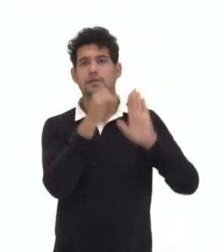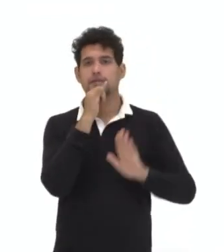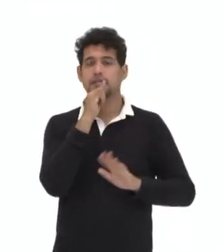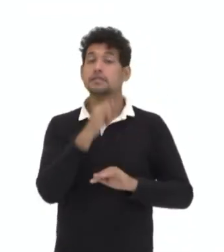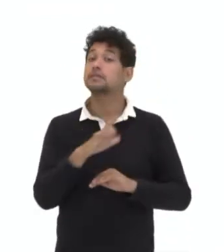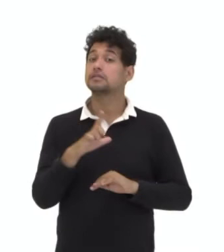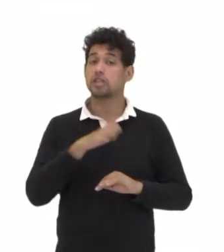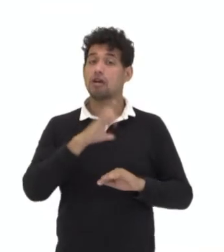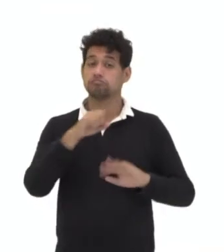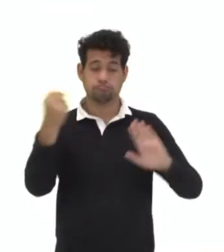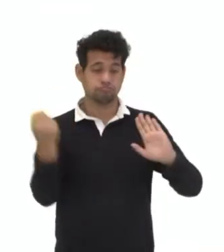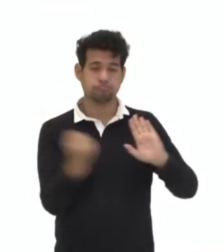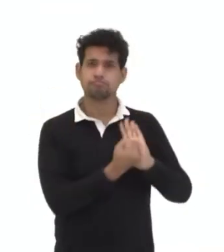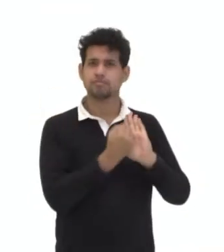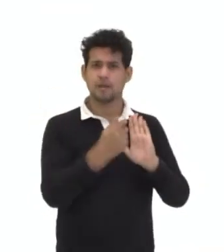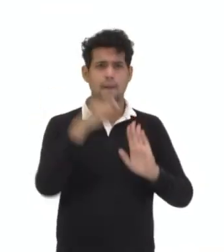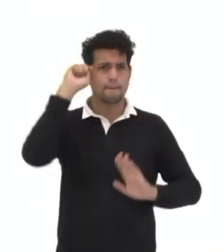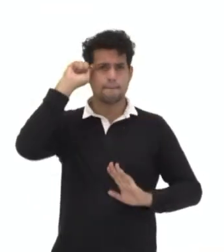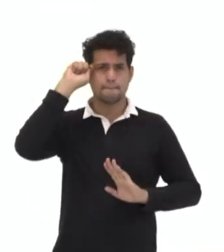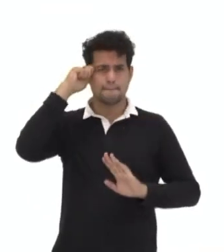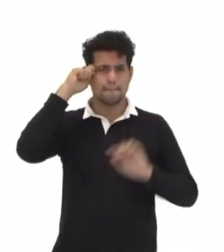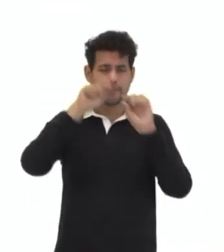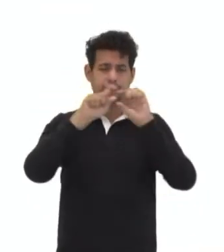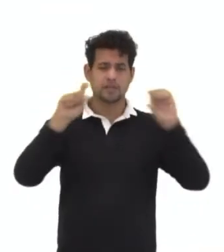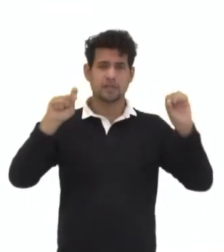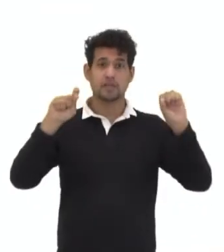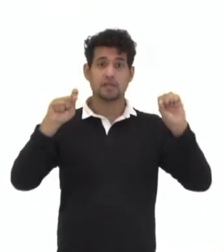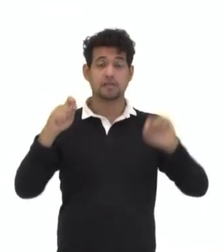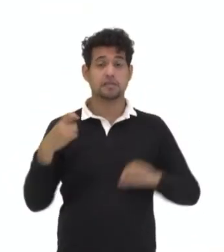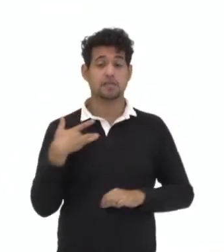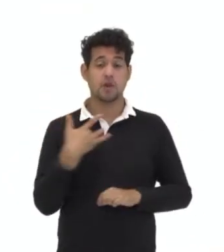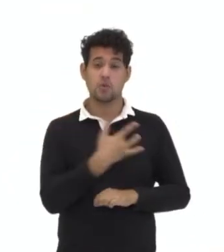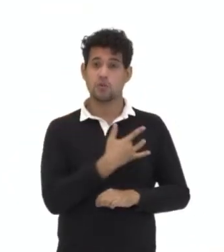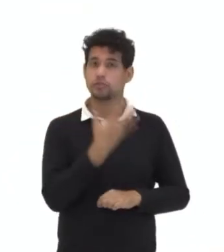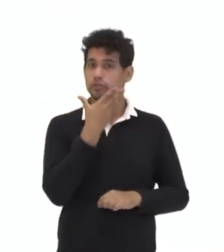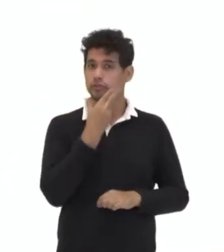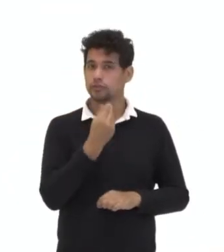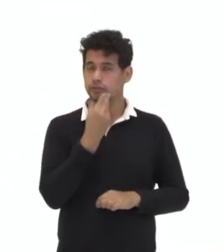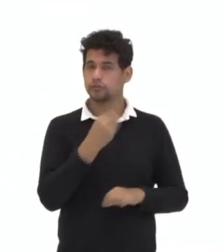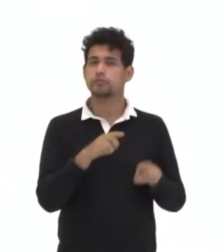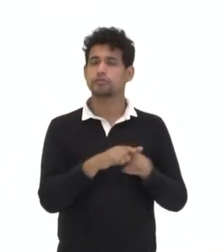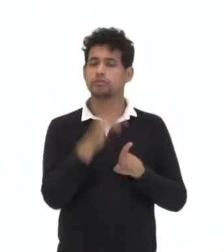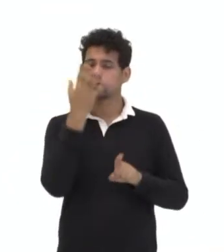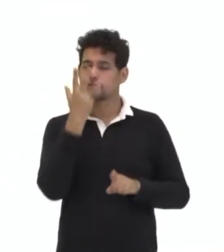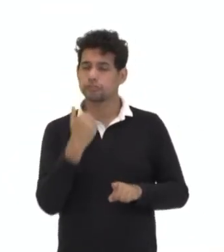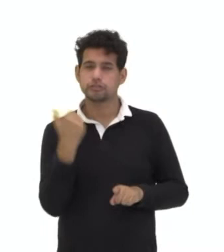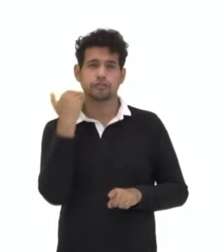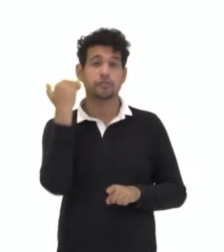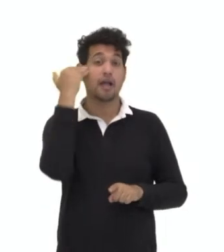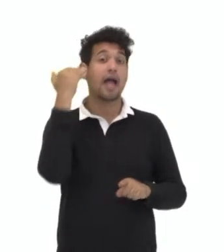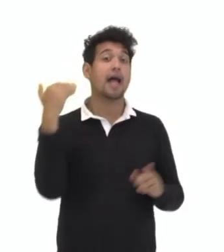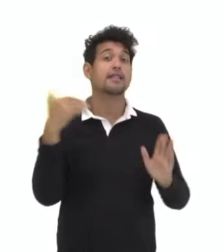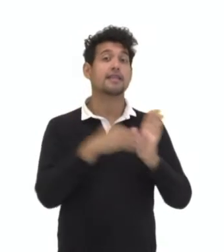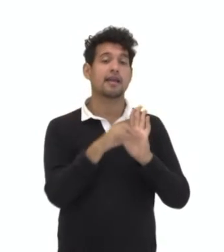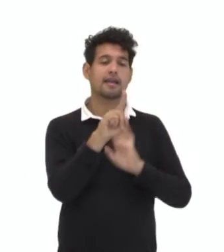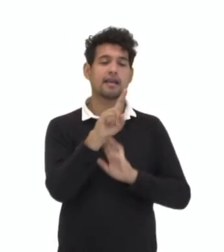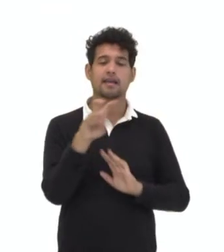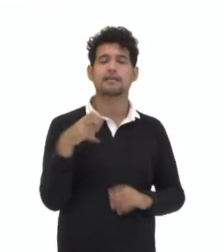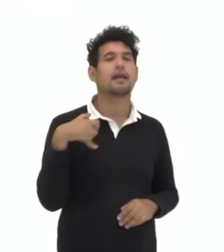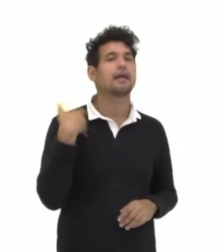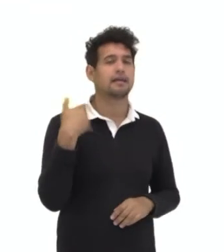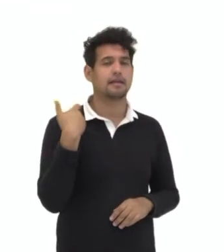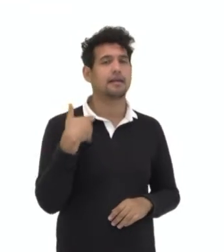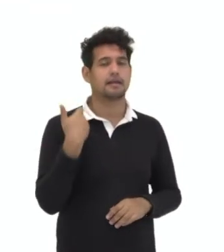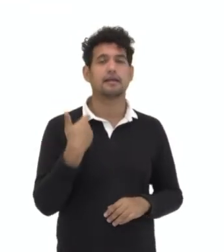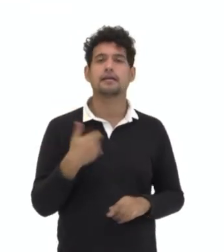está destacado em negrito, saúde masculina de crianças e adolescentes de até 15 anos. Então,